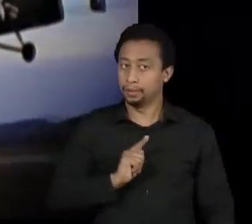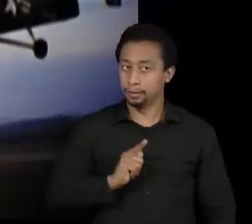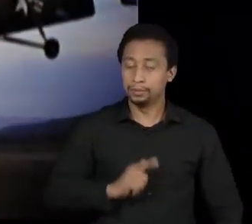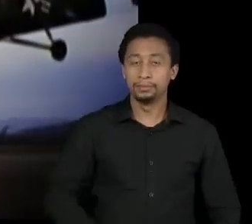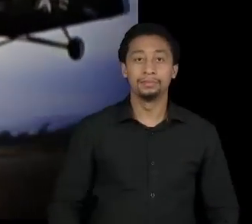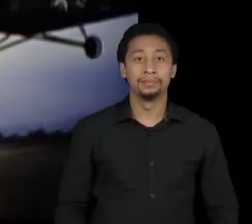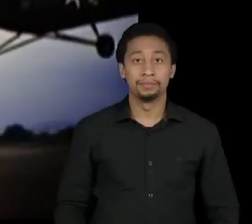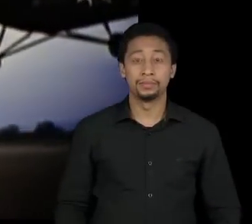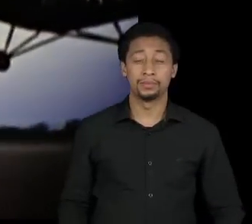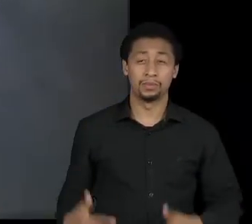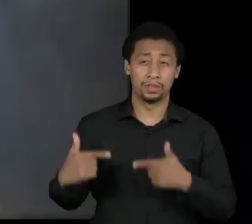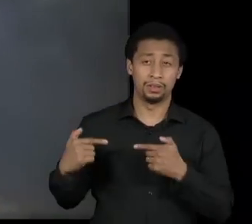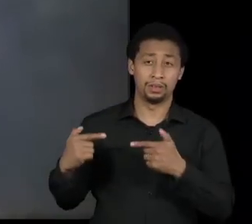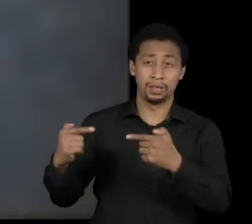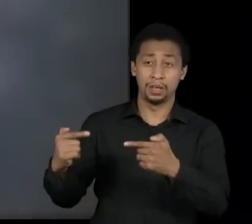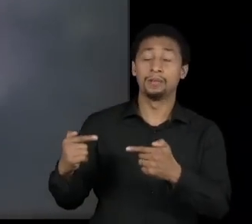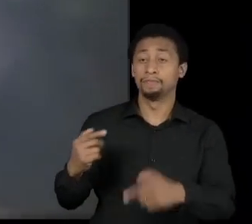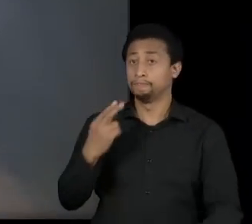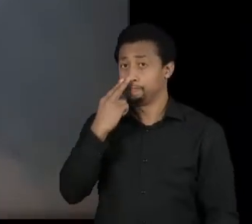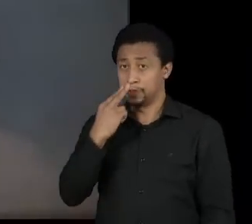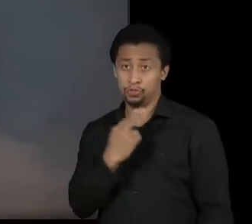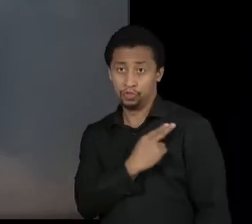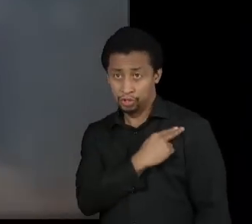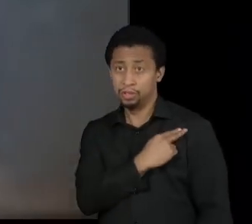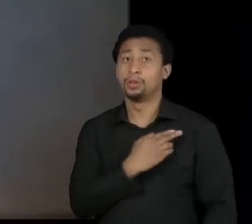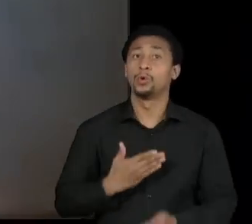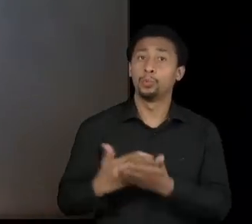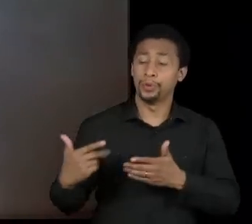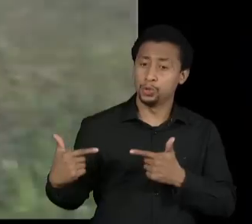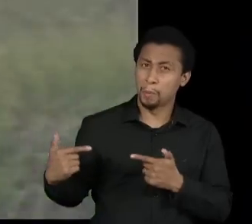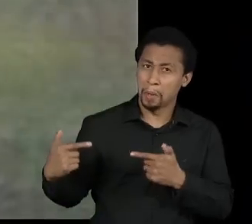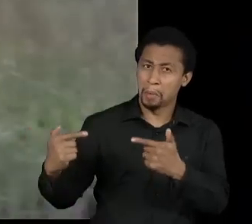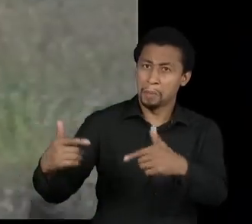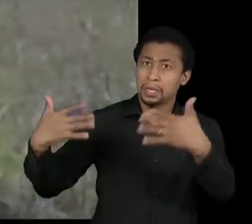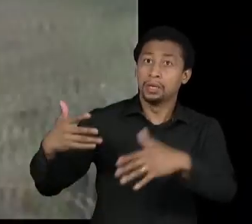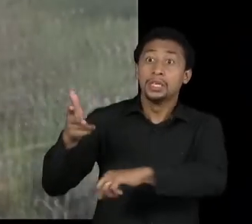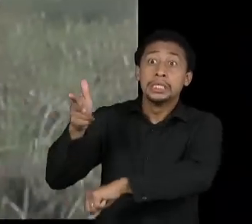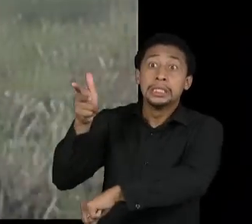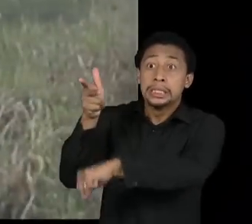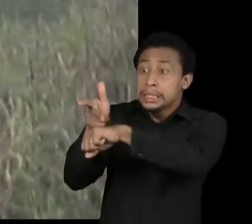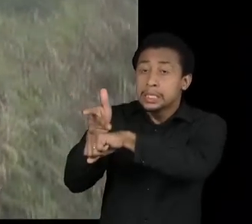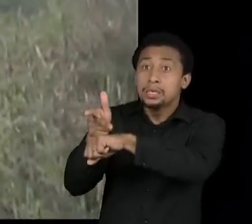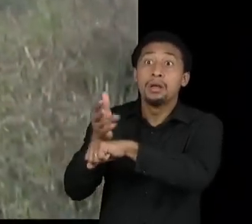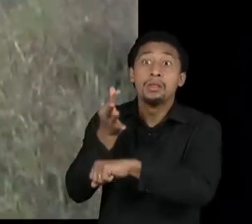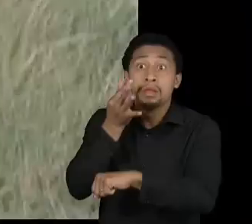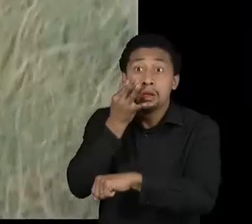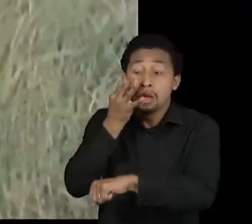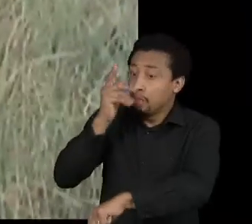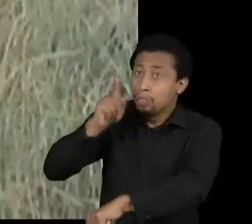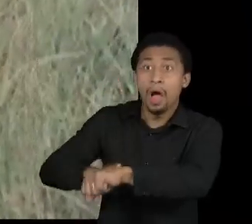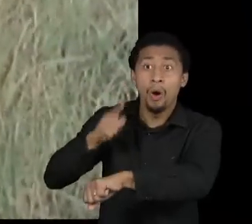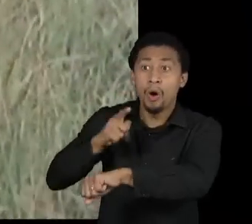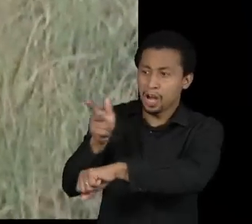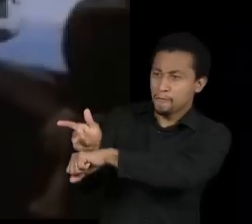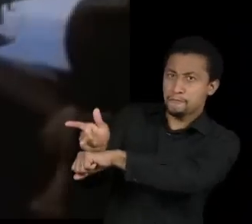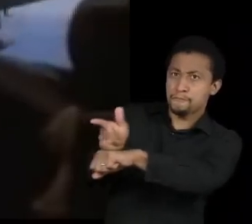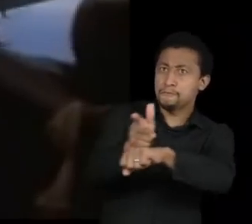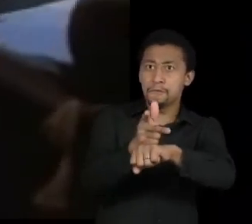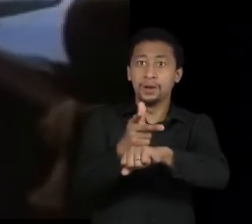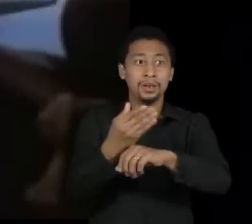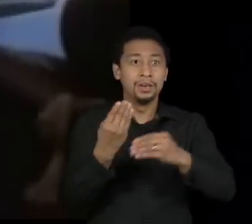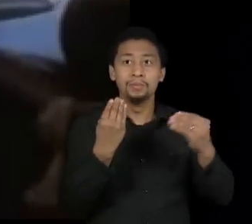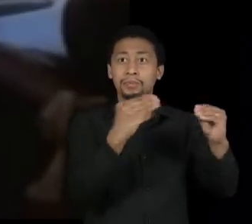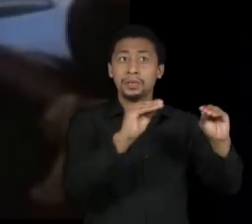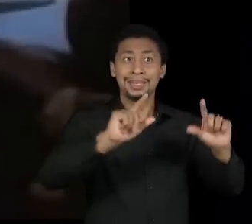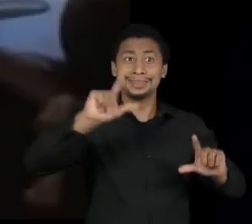A Guerra do Vietnã era o primeiro conflito com cobertura em tempo real e seus horrores, expostos cruamente nas telinhas